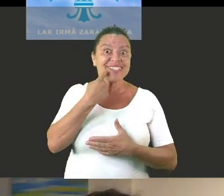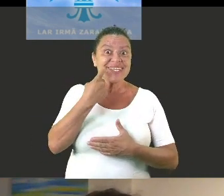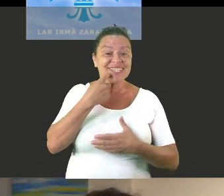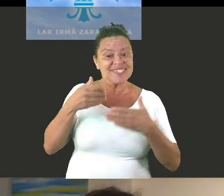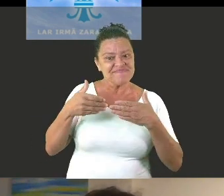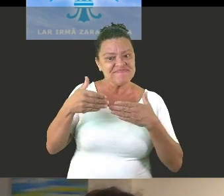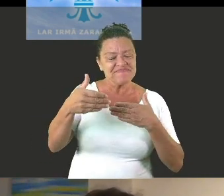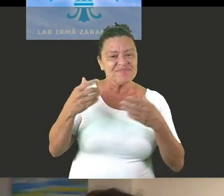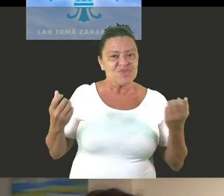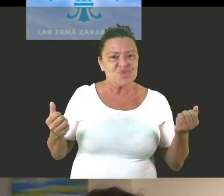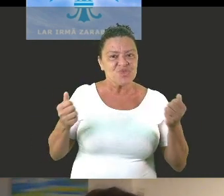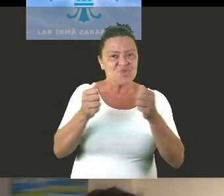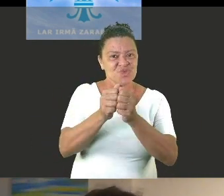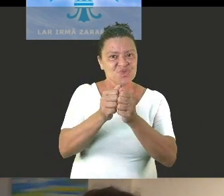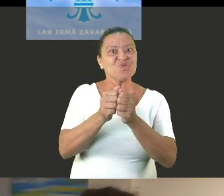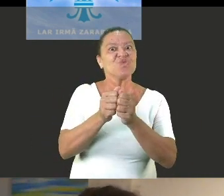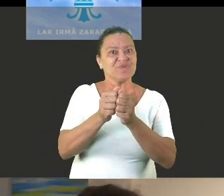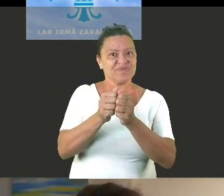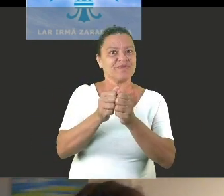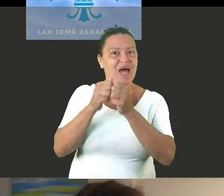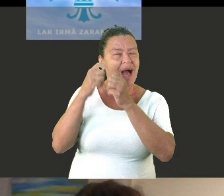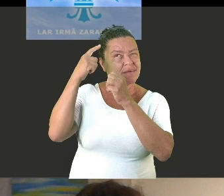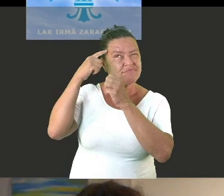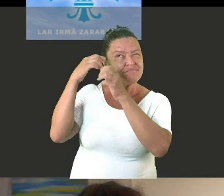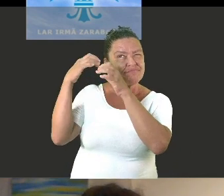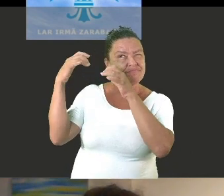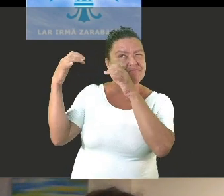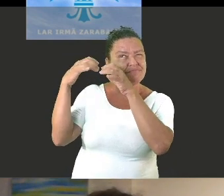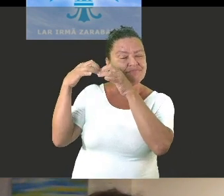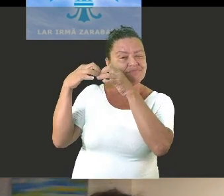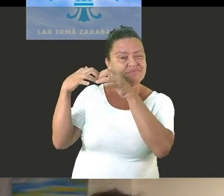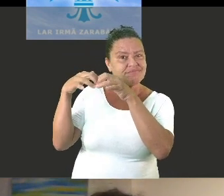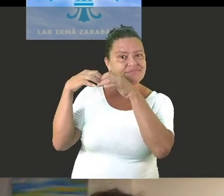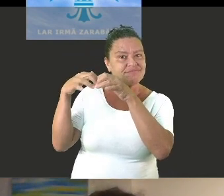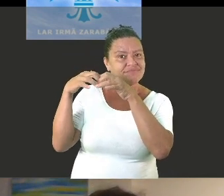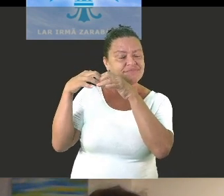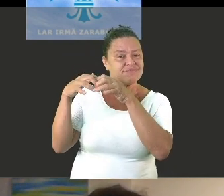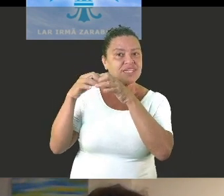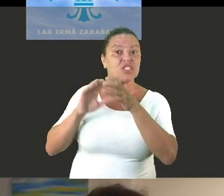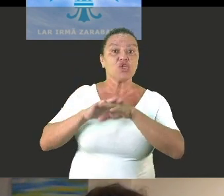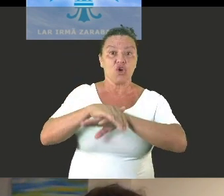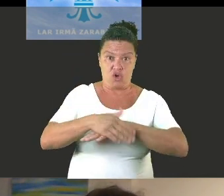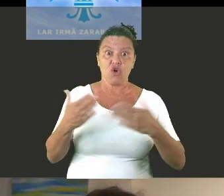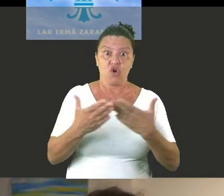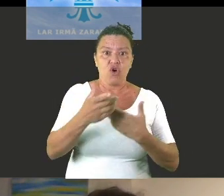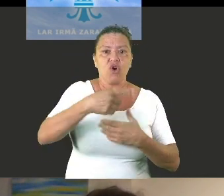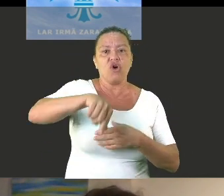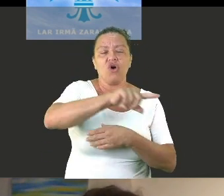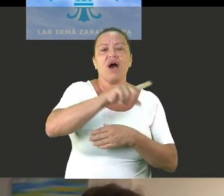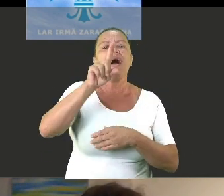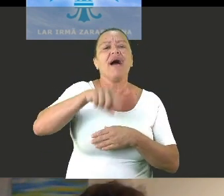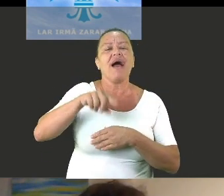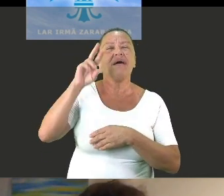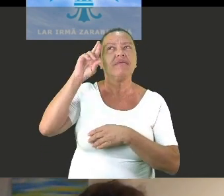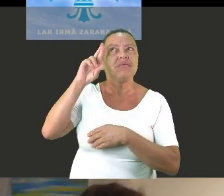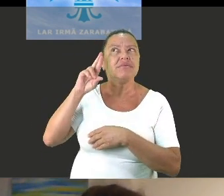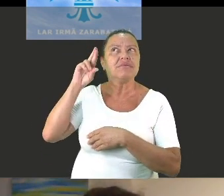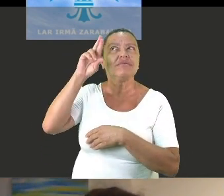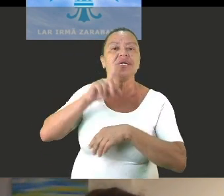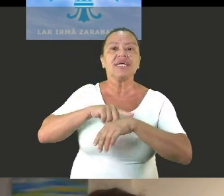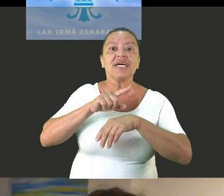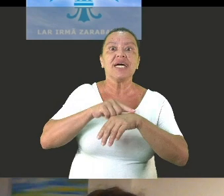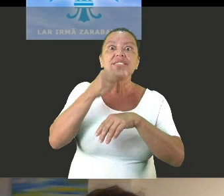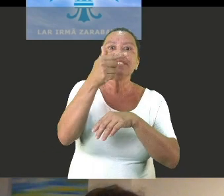aqui reunidos para a nossa reflexão da noite. Essa reflexão que vem ao ar às